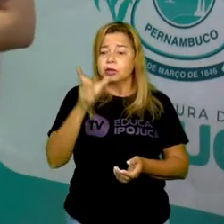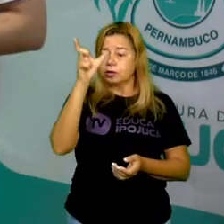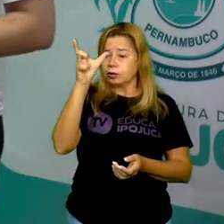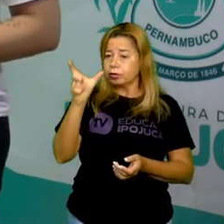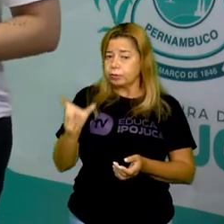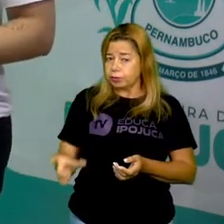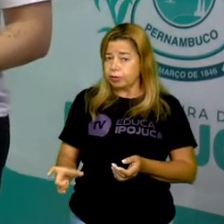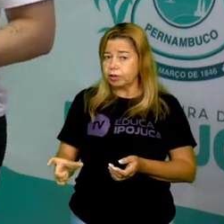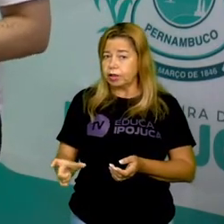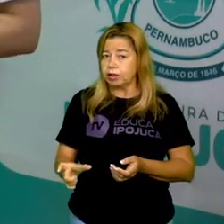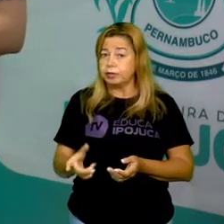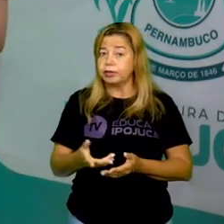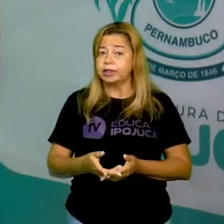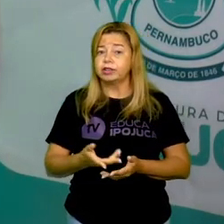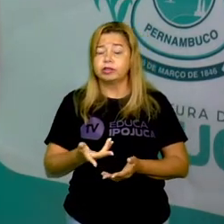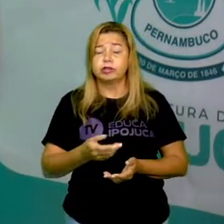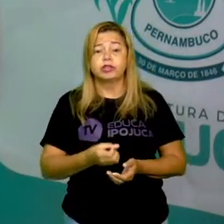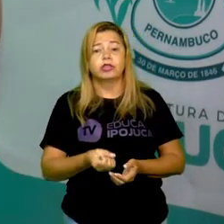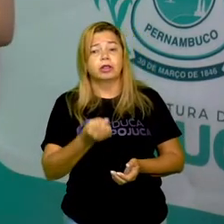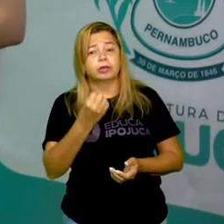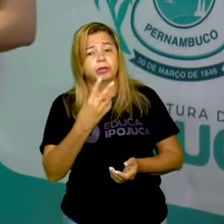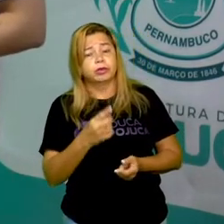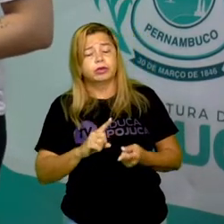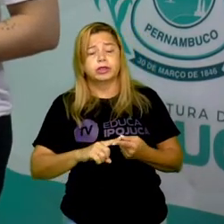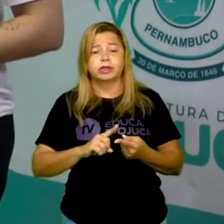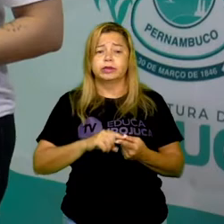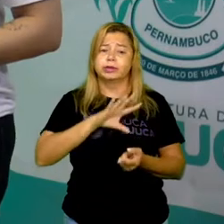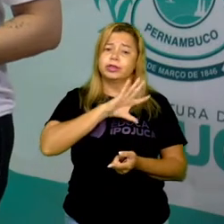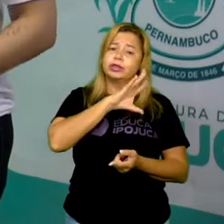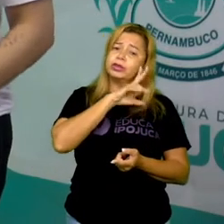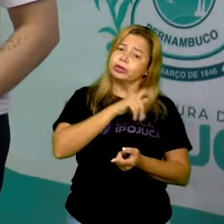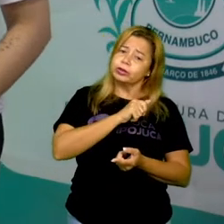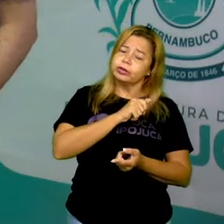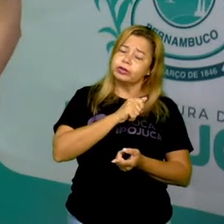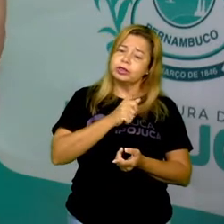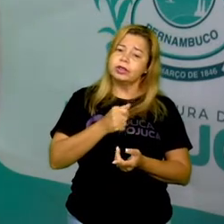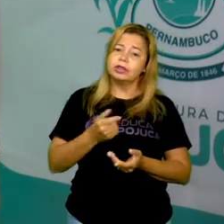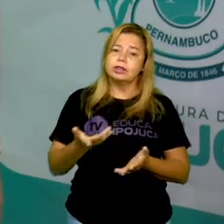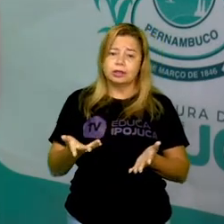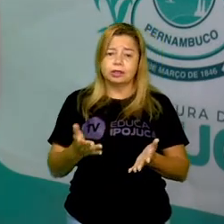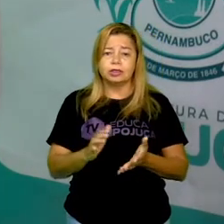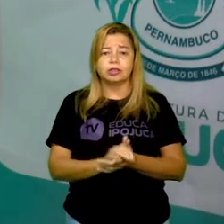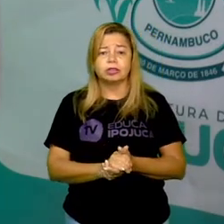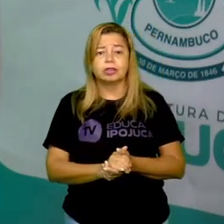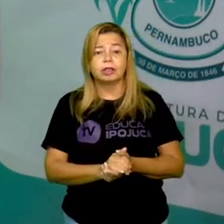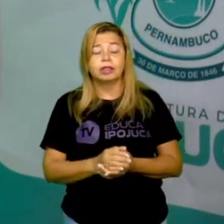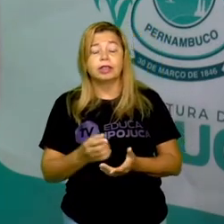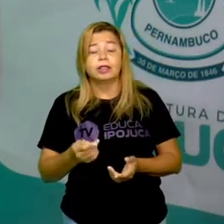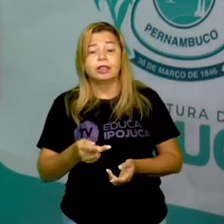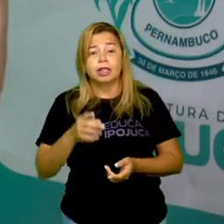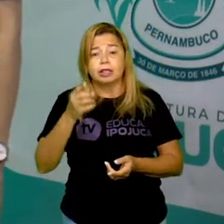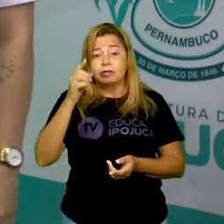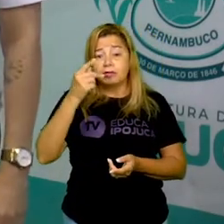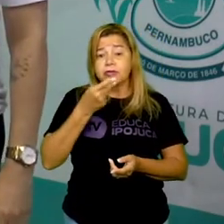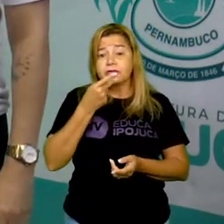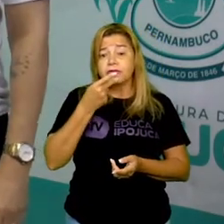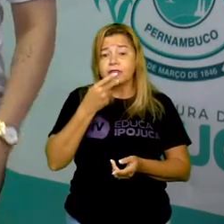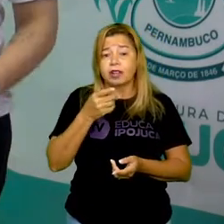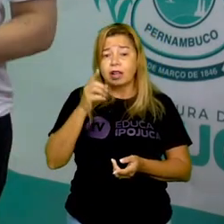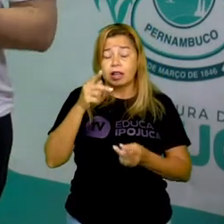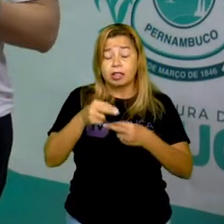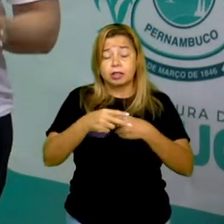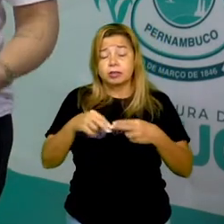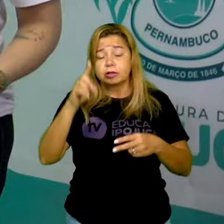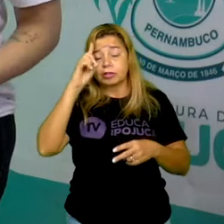condenáveis, pequenas e grandes injustiças e questões éticas que tocam em situações do dia a dia, ok?